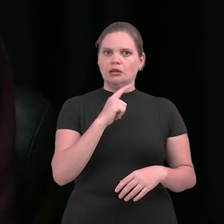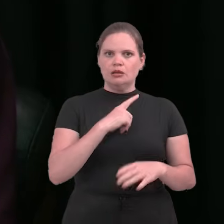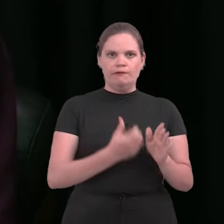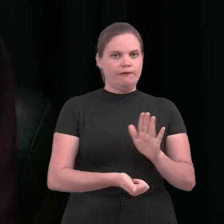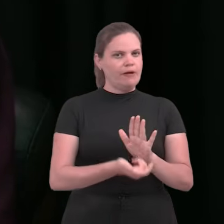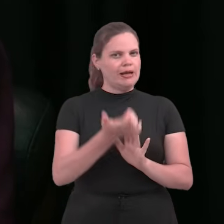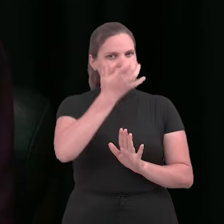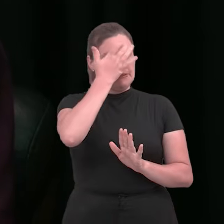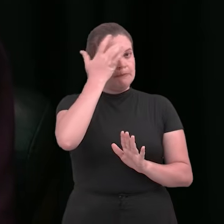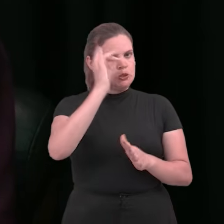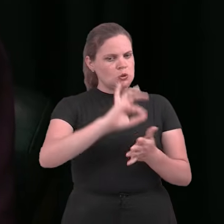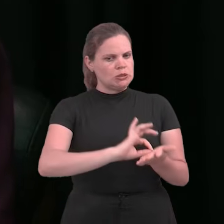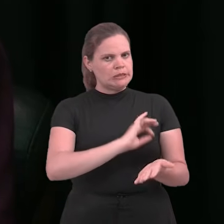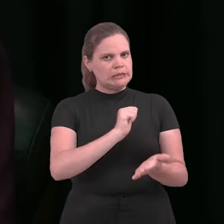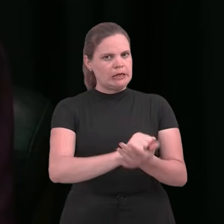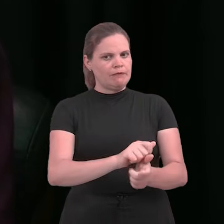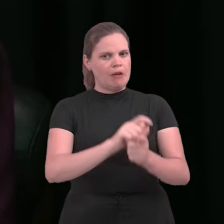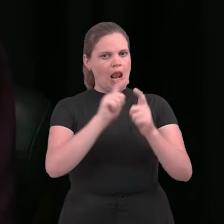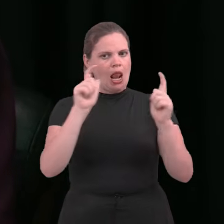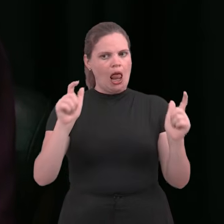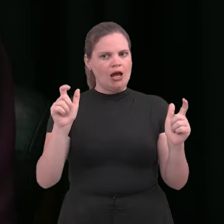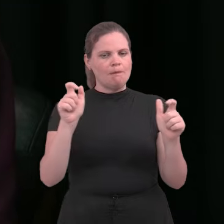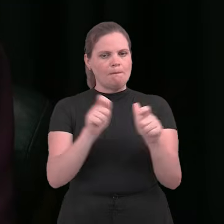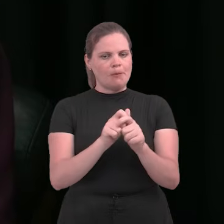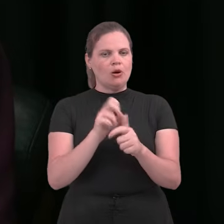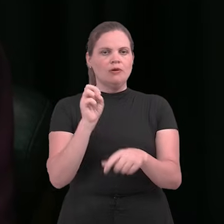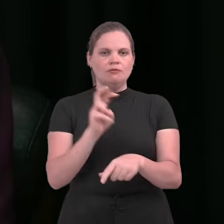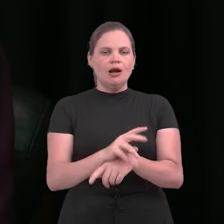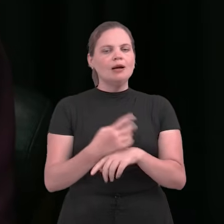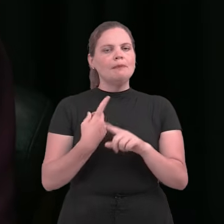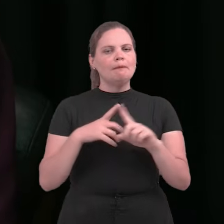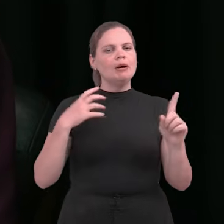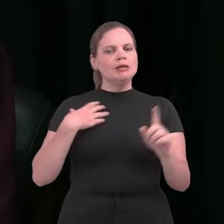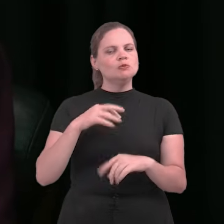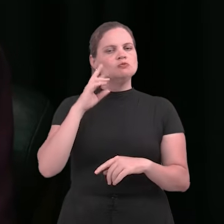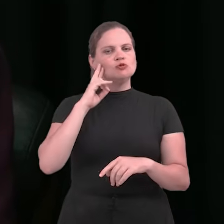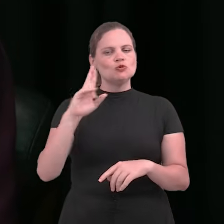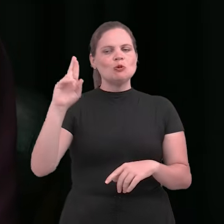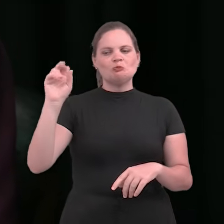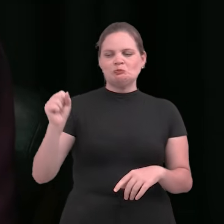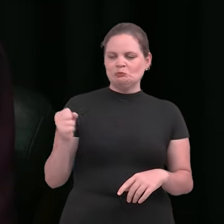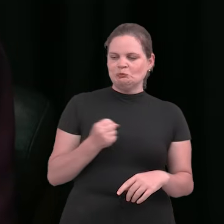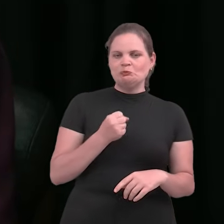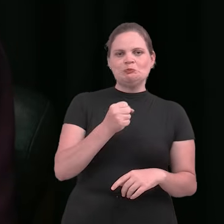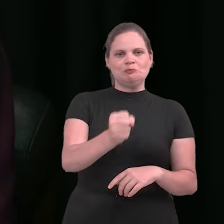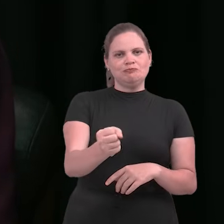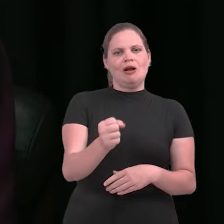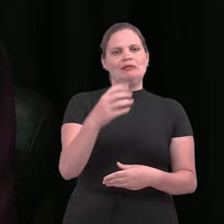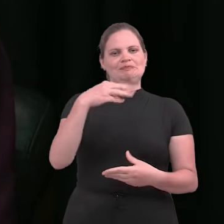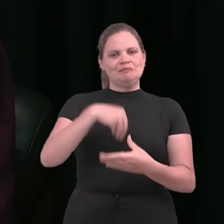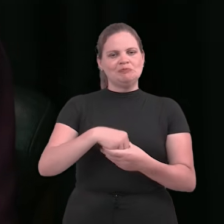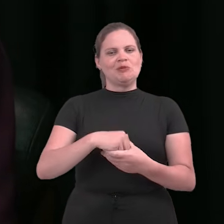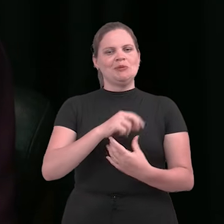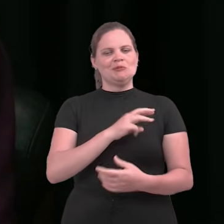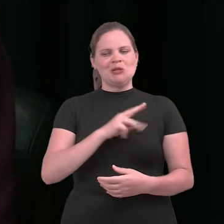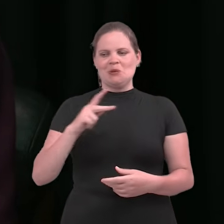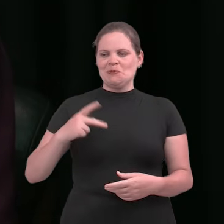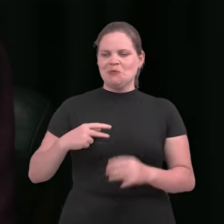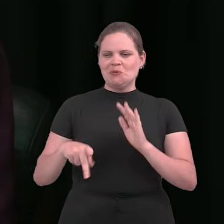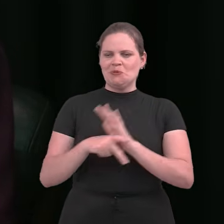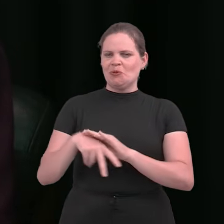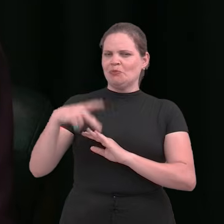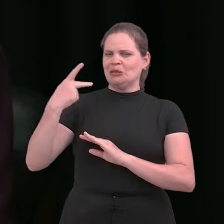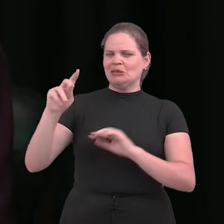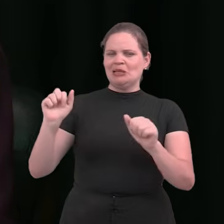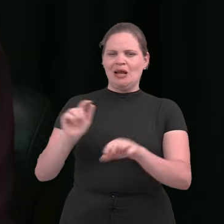Verdade, né? irmão. Eu não imaginaria que o Senhor me colocaria nesse lugar, mas Ele colocou Amém. para a honra e glória do nome dEle. Glória a Deus. E foi